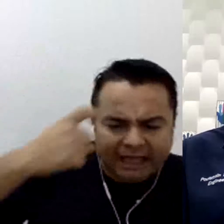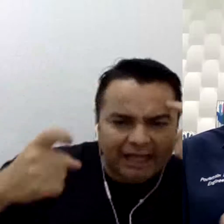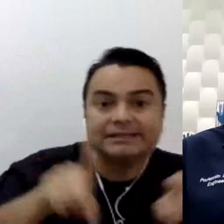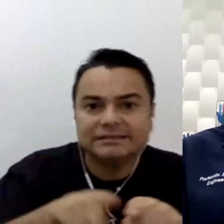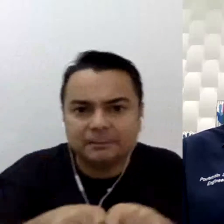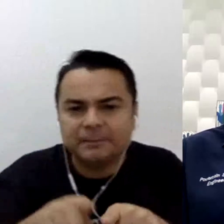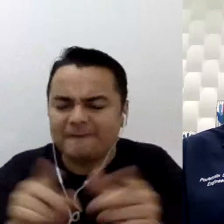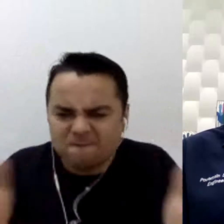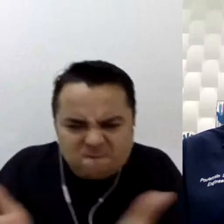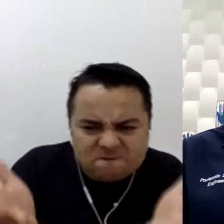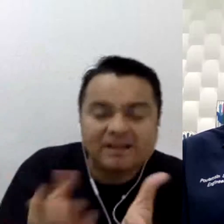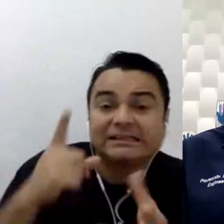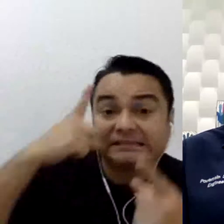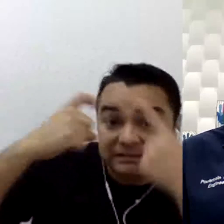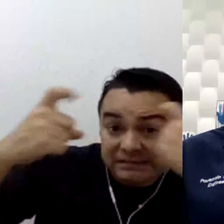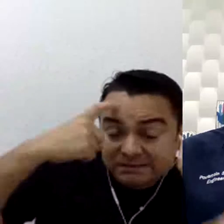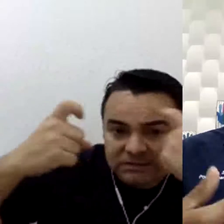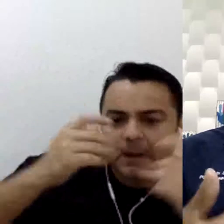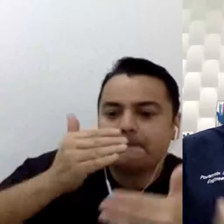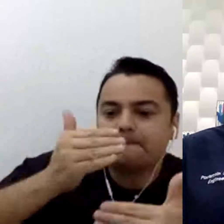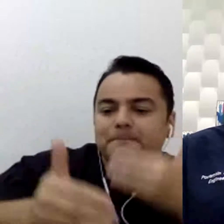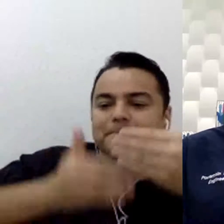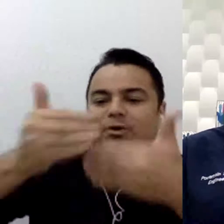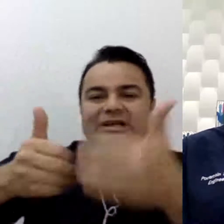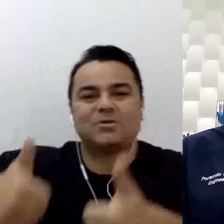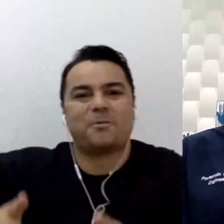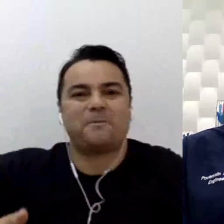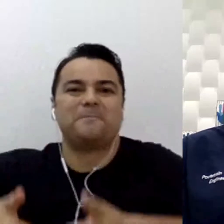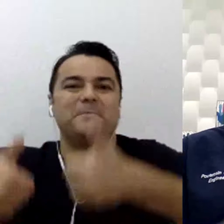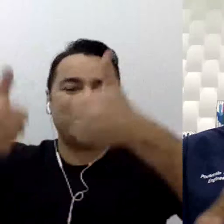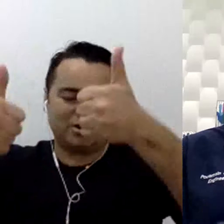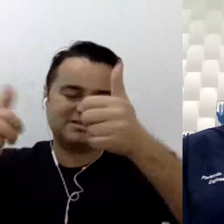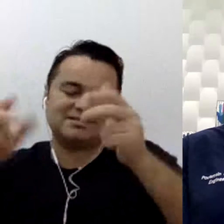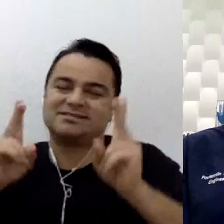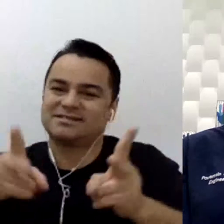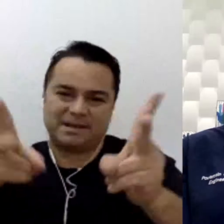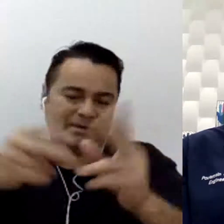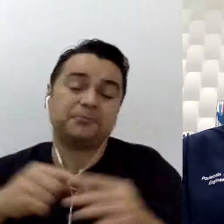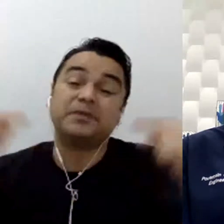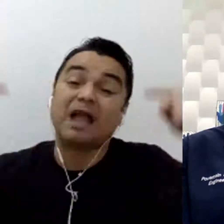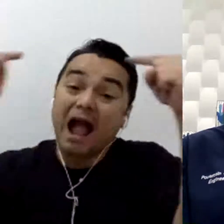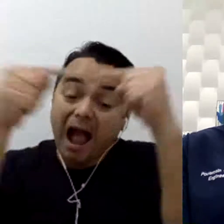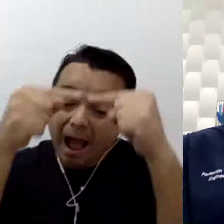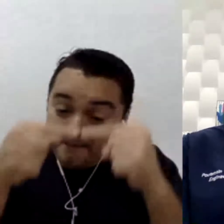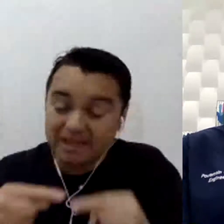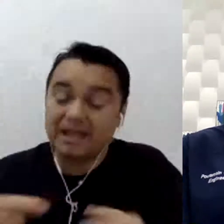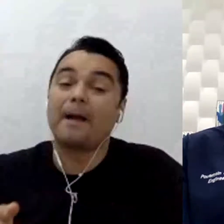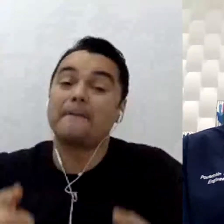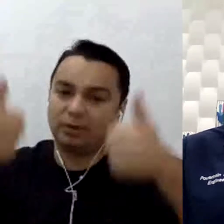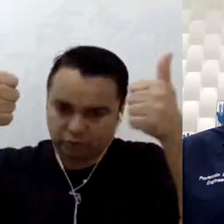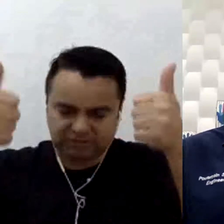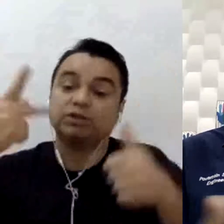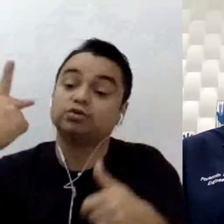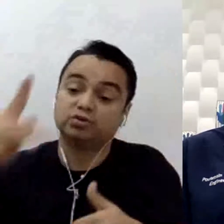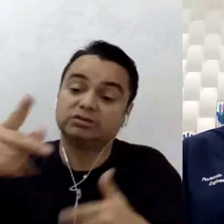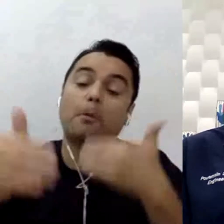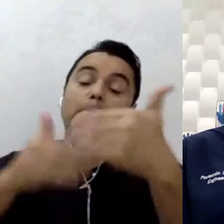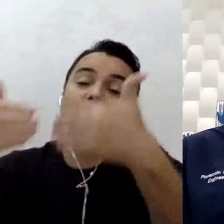ideias, melhorem continuamente seus processos, deem melhorias, apliquem essas melhorias nos seus